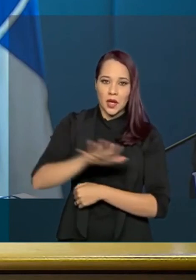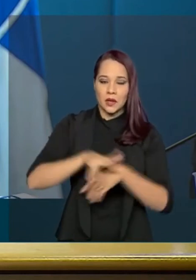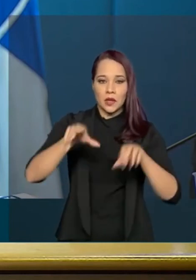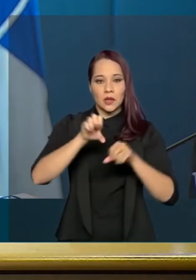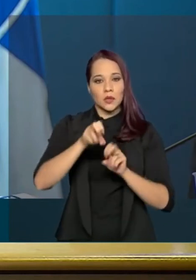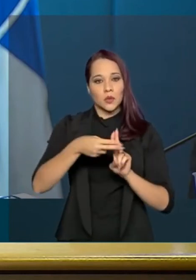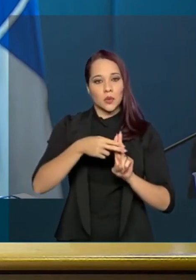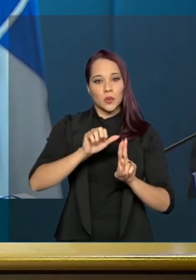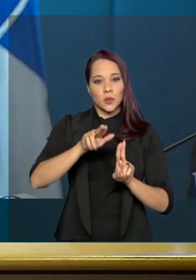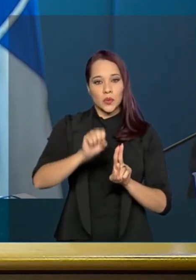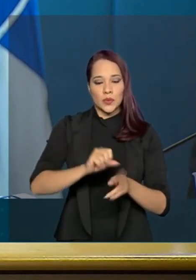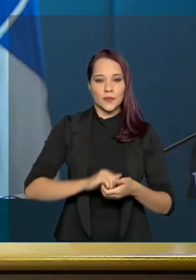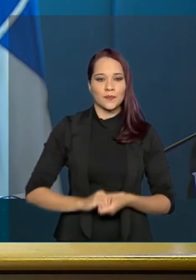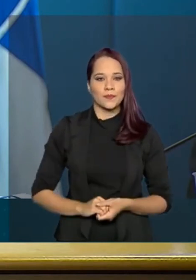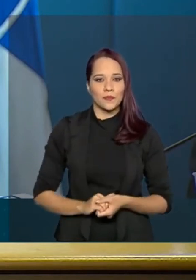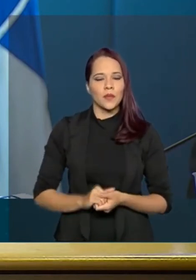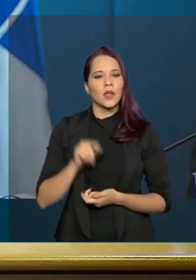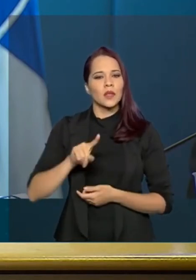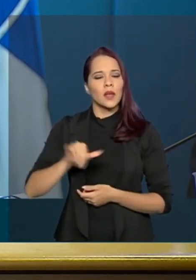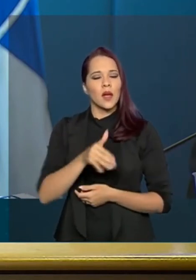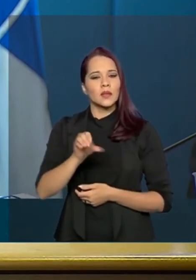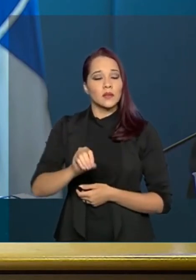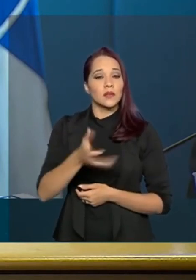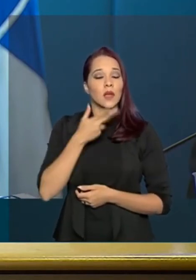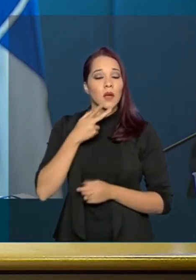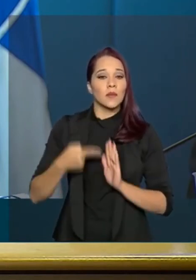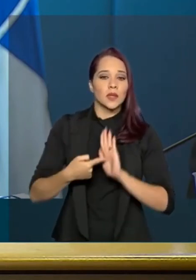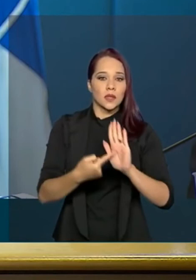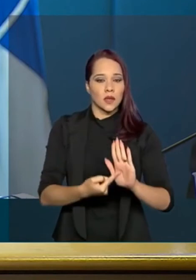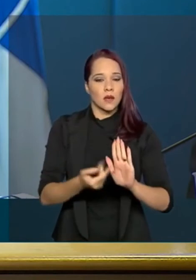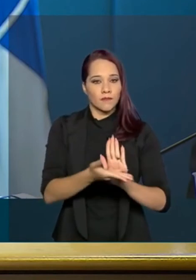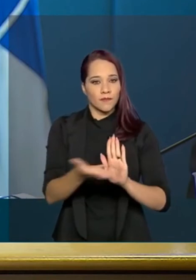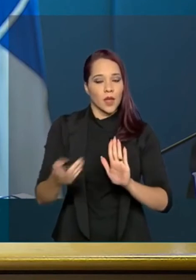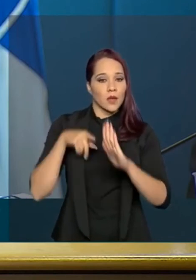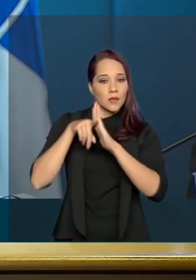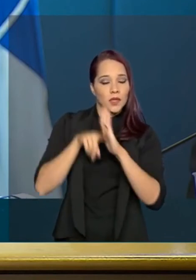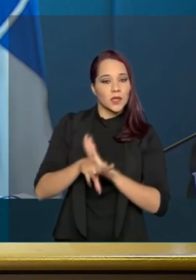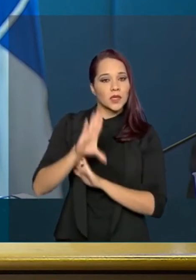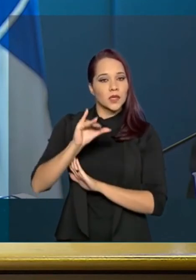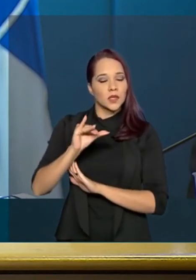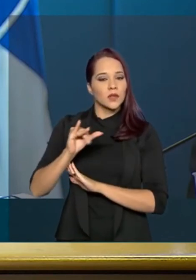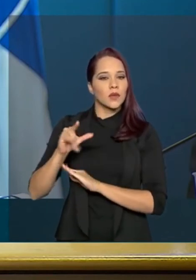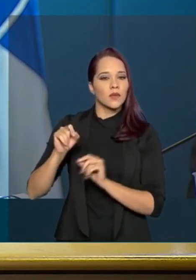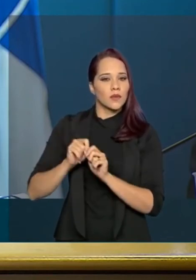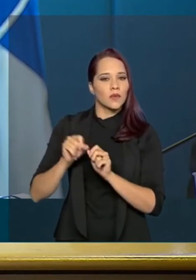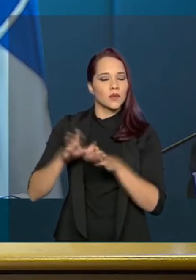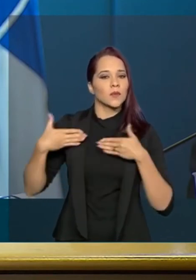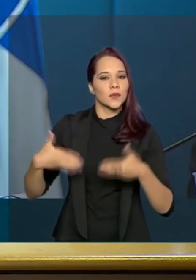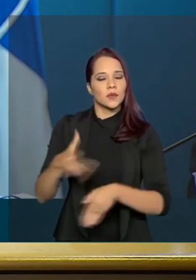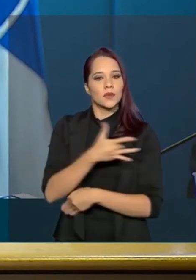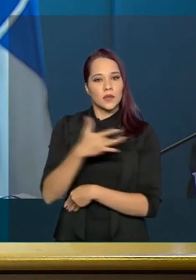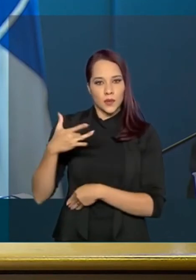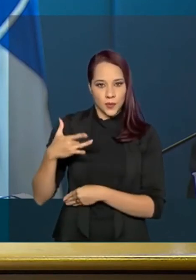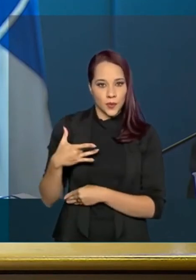Sistema Único de Saúde. Dentre essas ações, nós queremos apresentar hoje a pesquisa científica conduzida pelo Ministério da